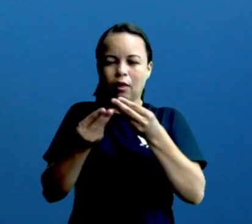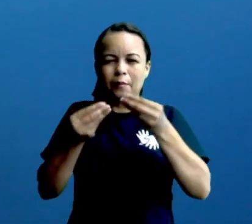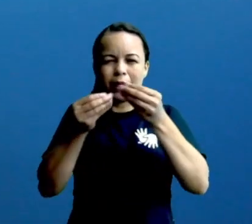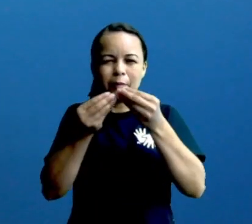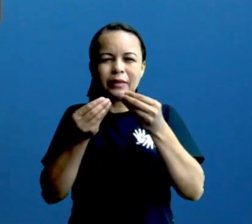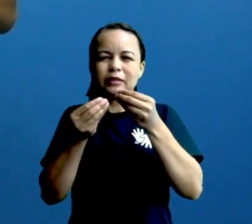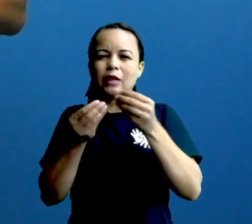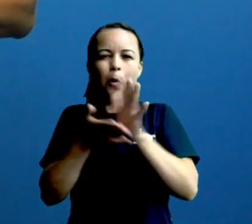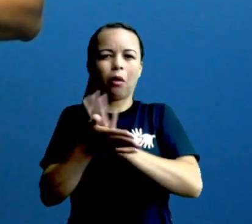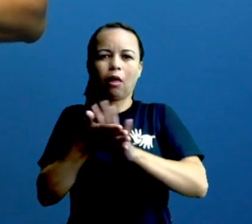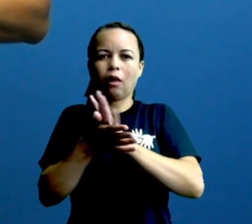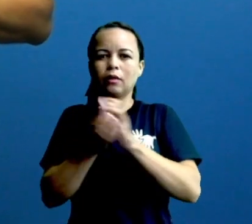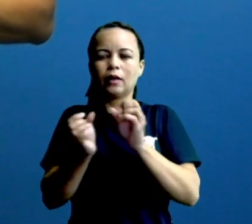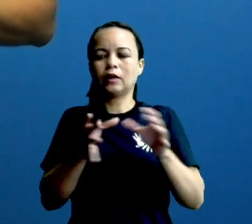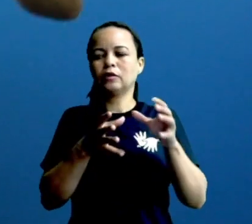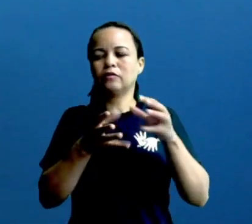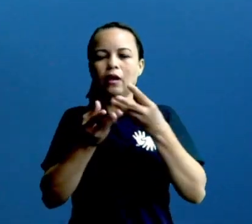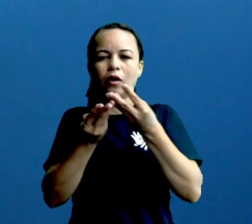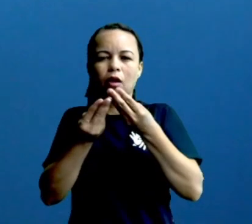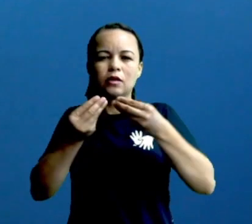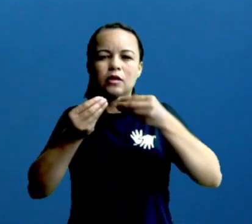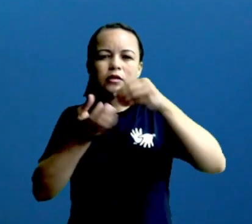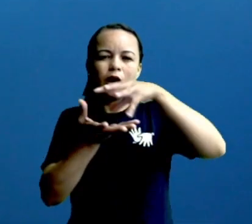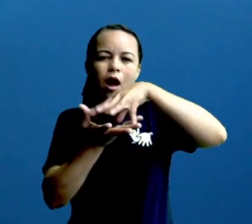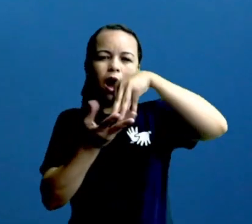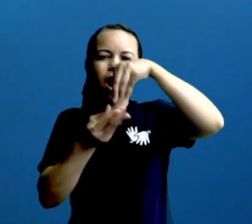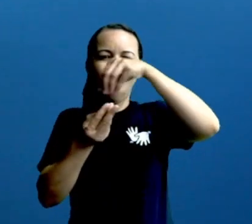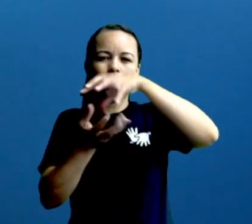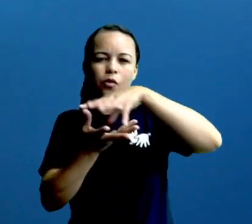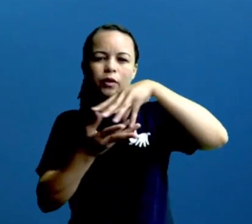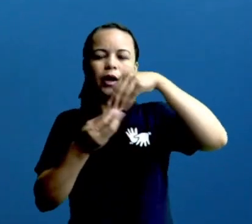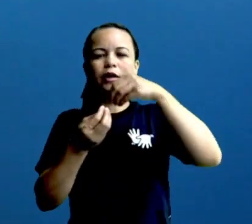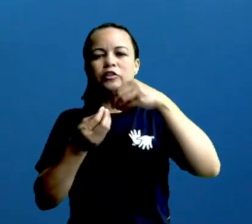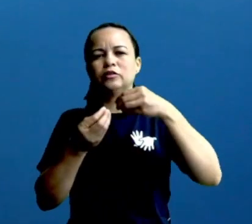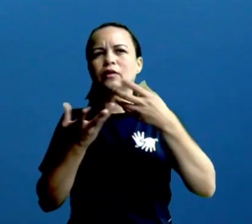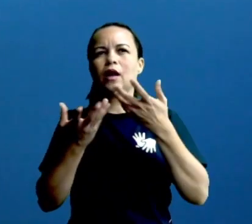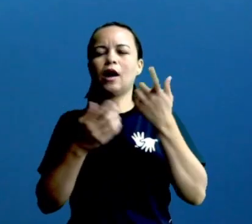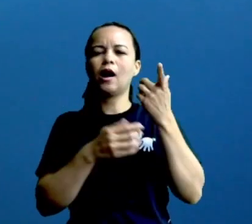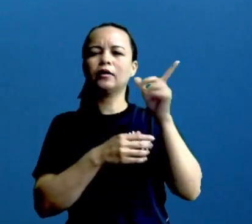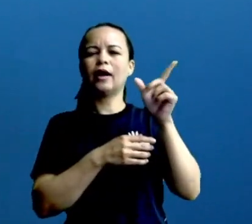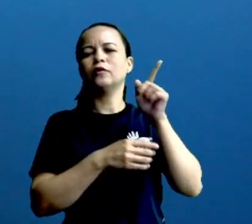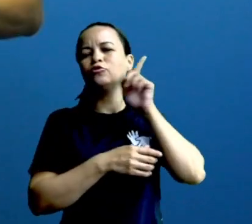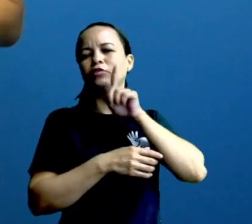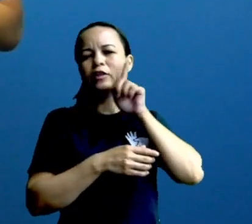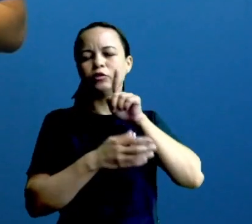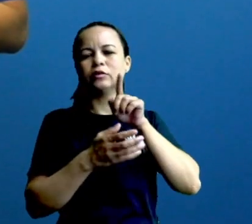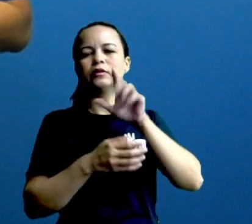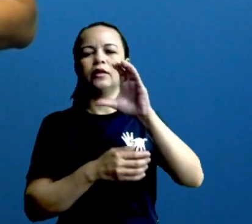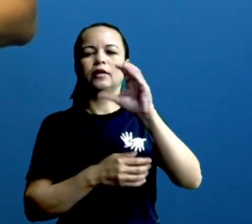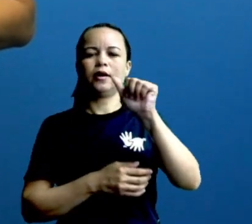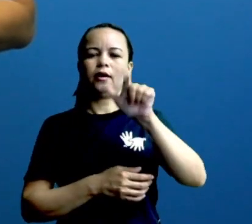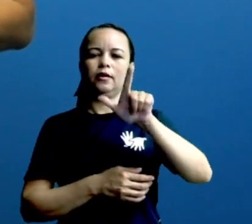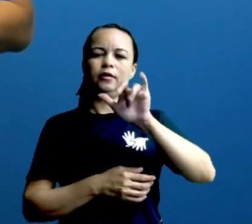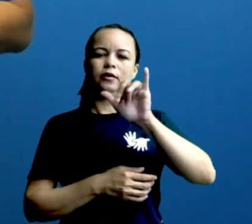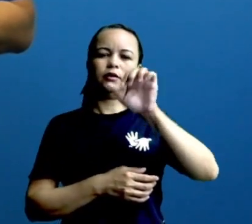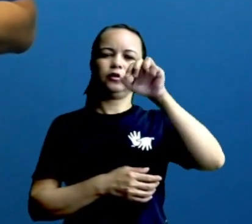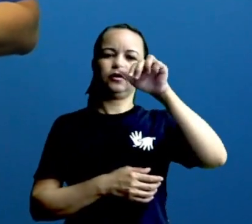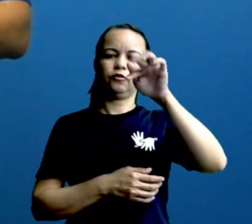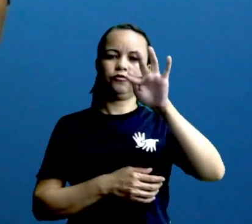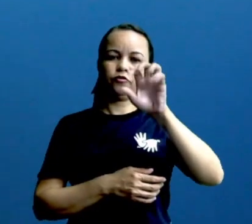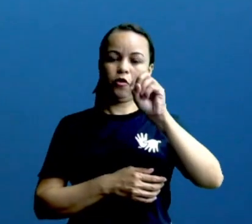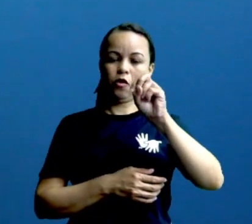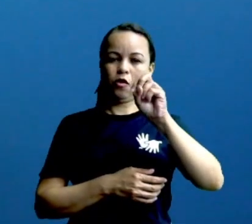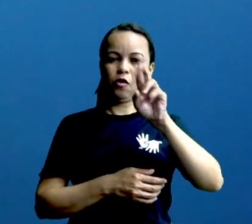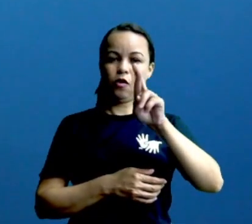e que digere um tipo de algas lá na região lá da Califórnia, lá nos Estados Unidos. É uma lesma